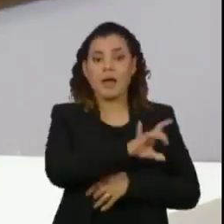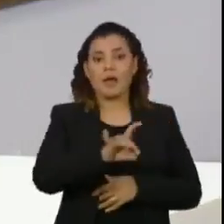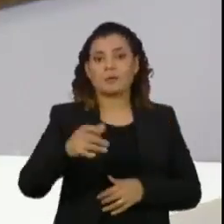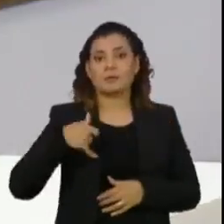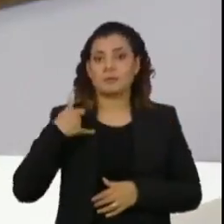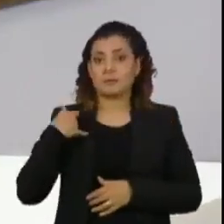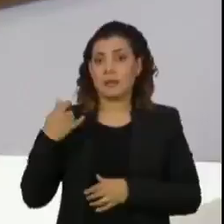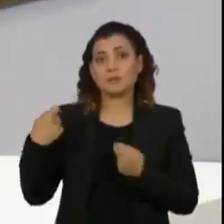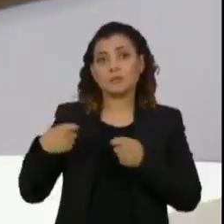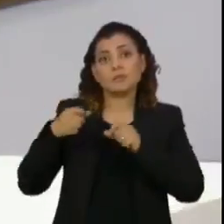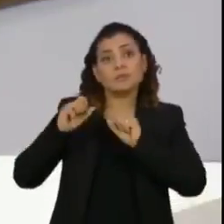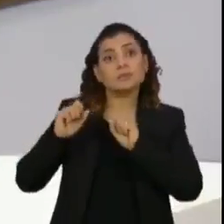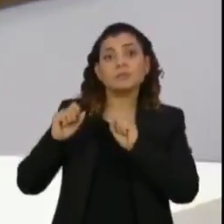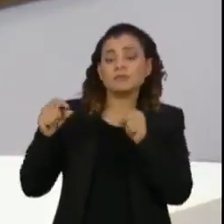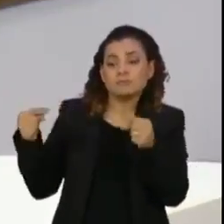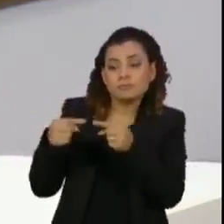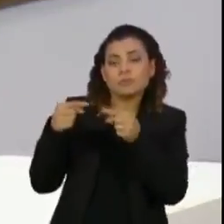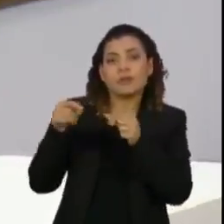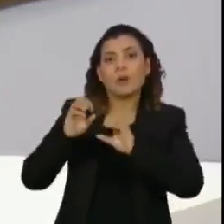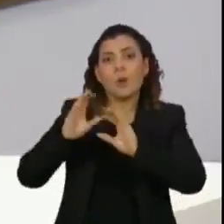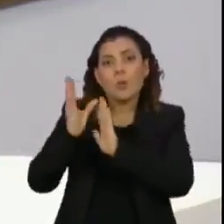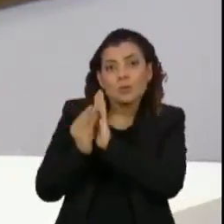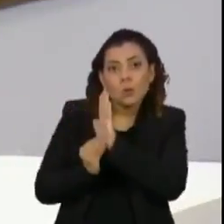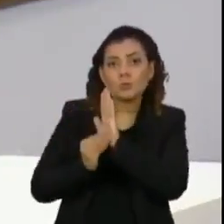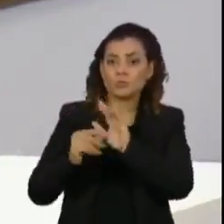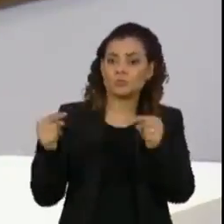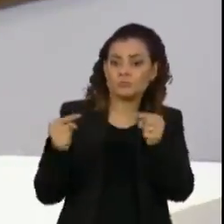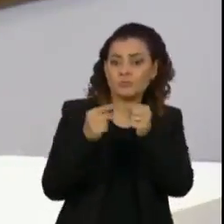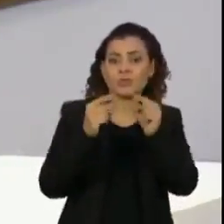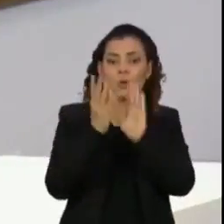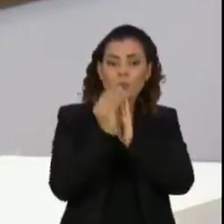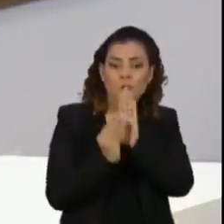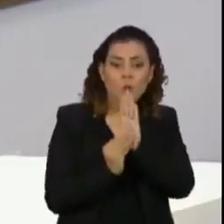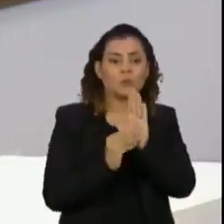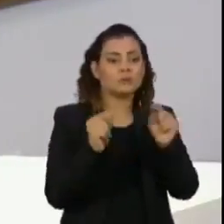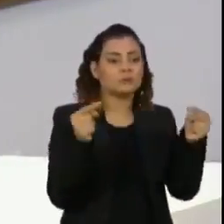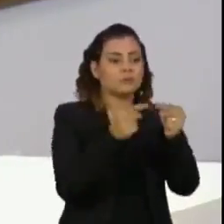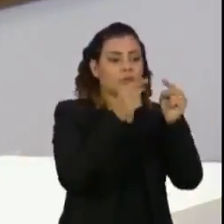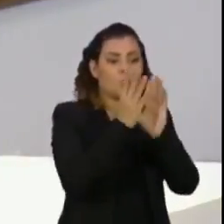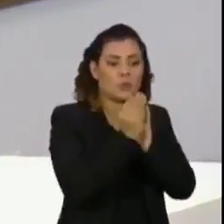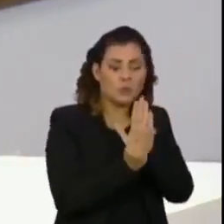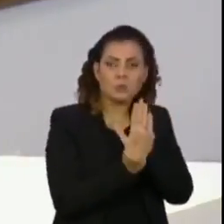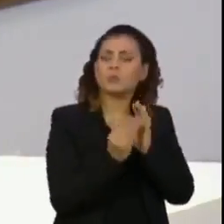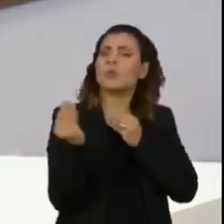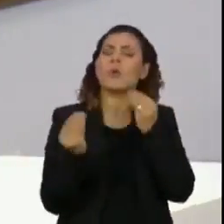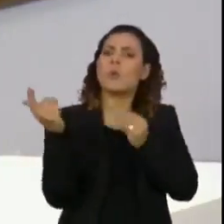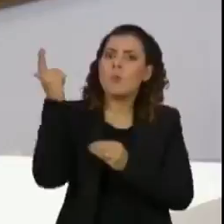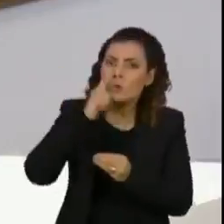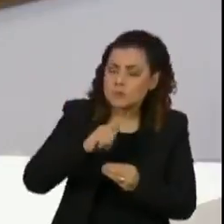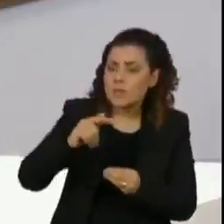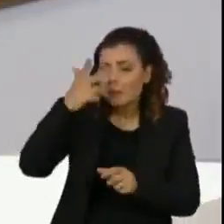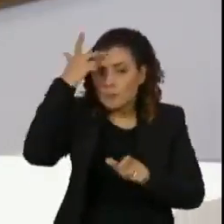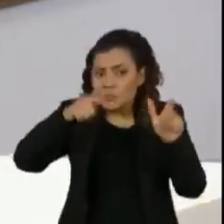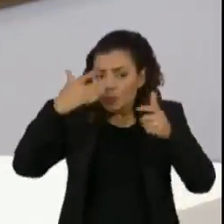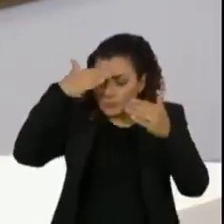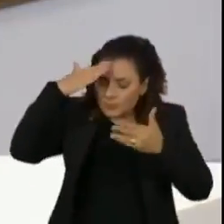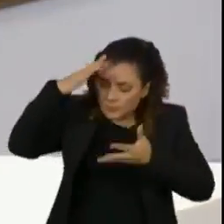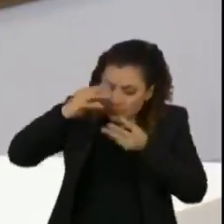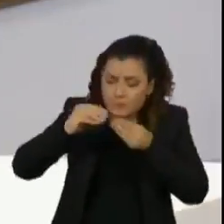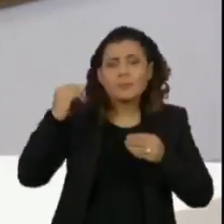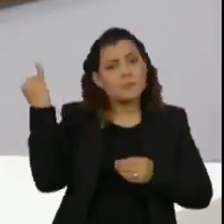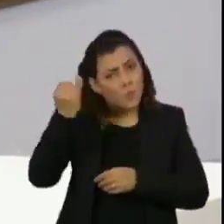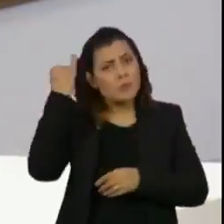ali do que a faixa etária abarca, né? Consegue captar. Como que a gente consegue fazer as pessoas entenderem